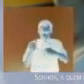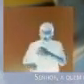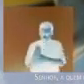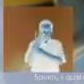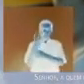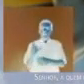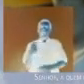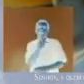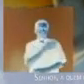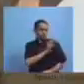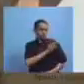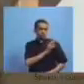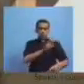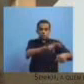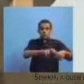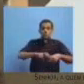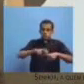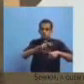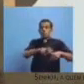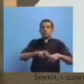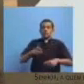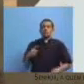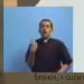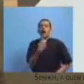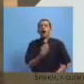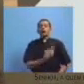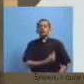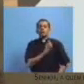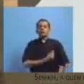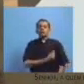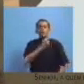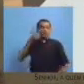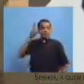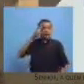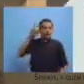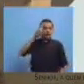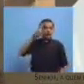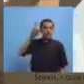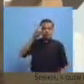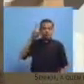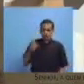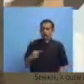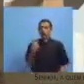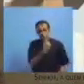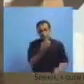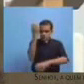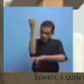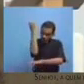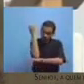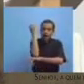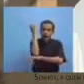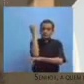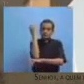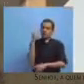nossas raízes. Nós precisamos pedir muito, e eu tenho visto poucos grupos fazendo isso, pedindo batismo